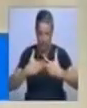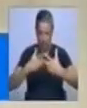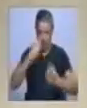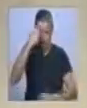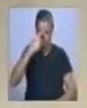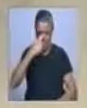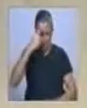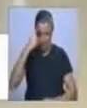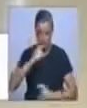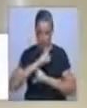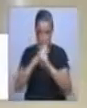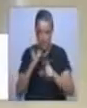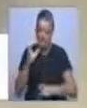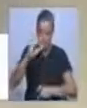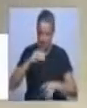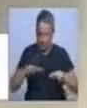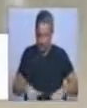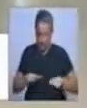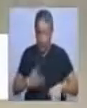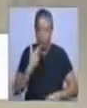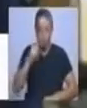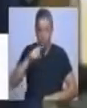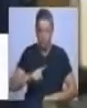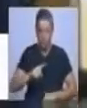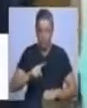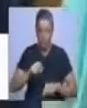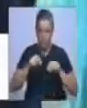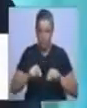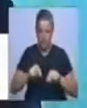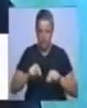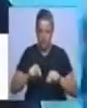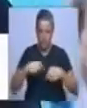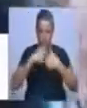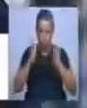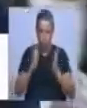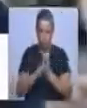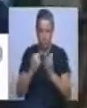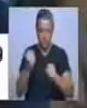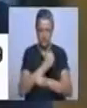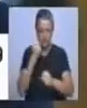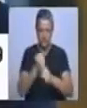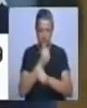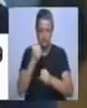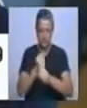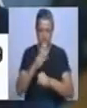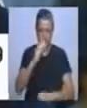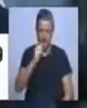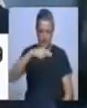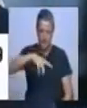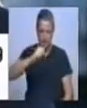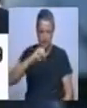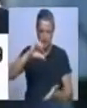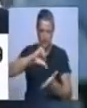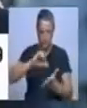enfermeiros ameaçam aderir em massa. Pois é extensível a todos os serviços do SNS, centros